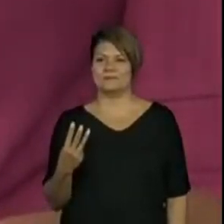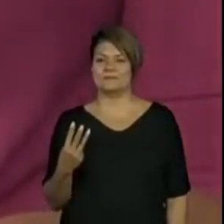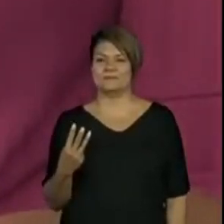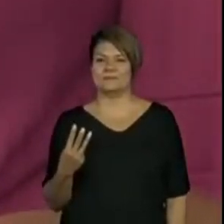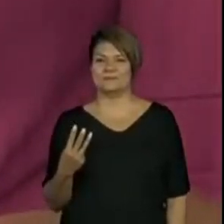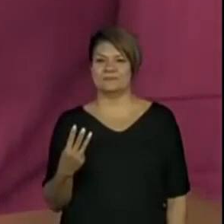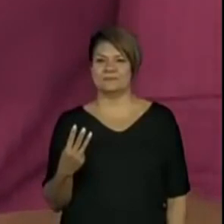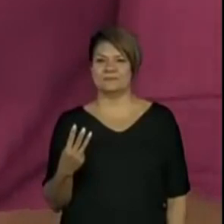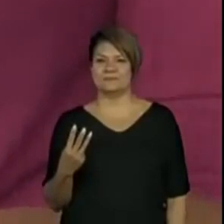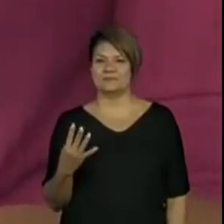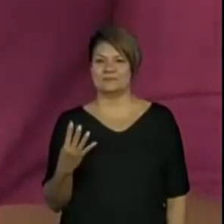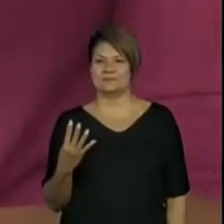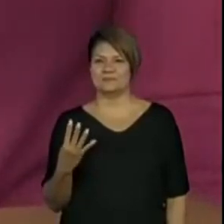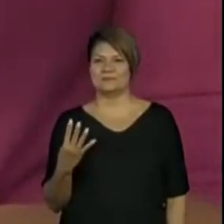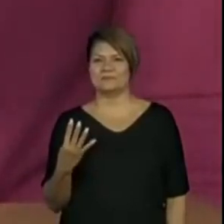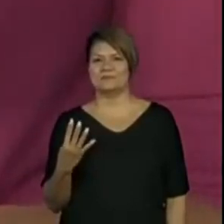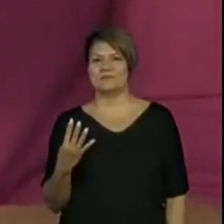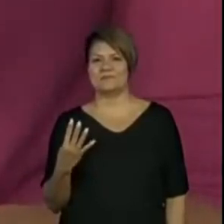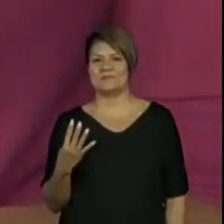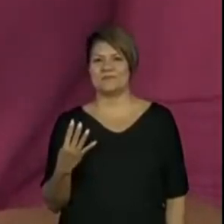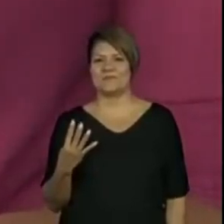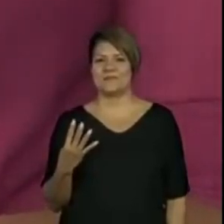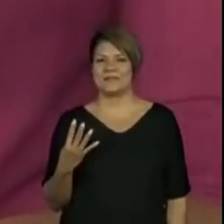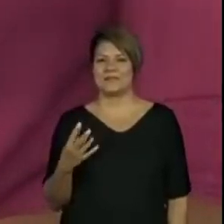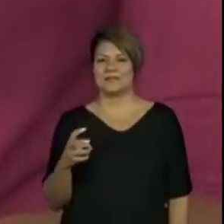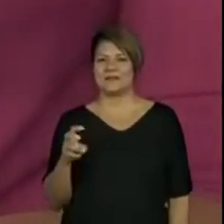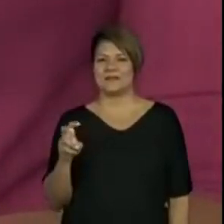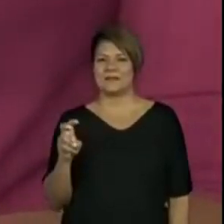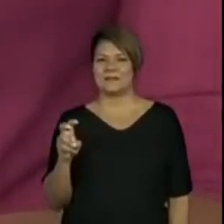Três. Quatro.